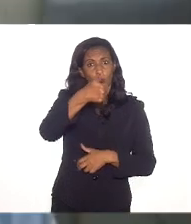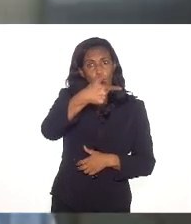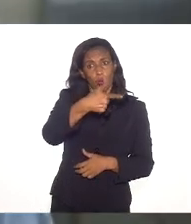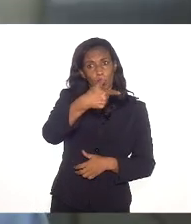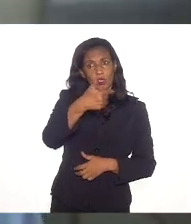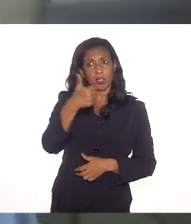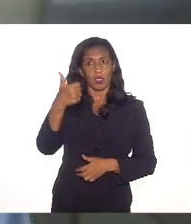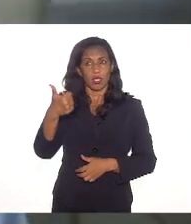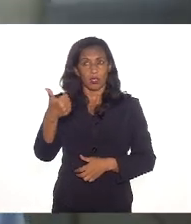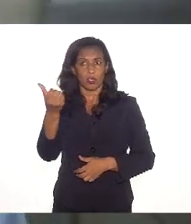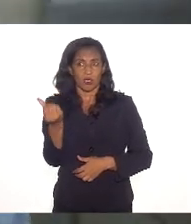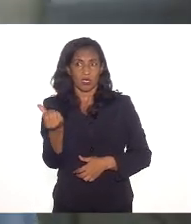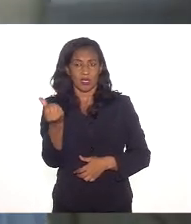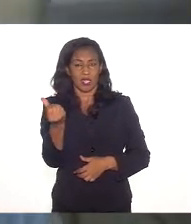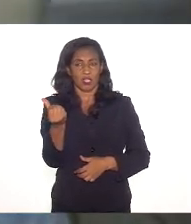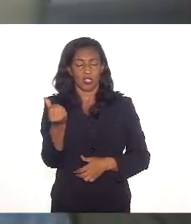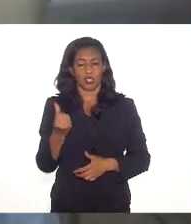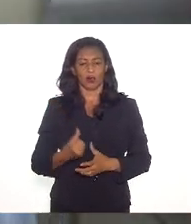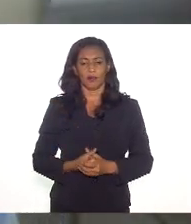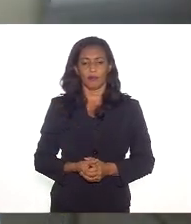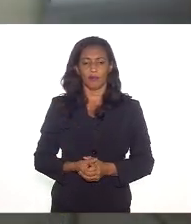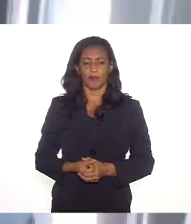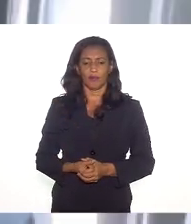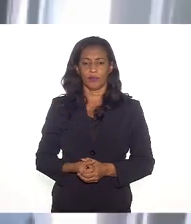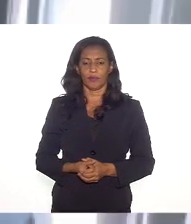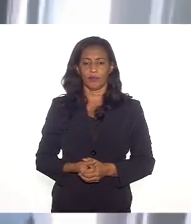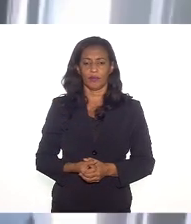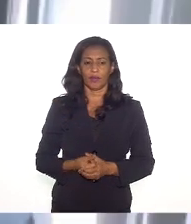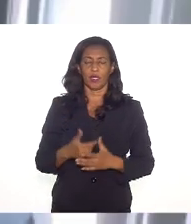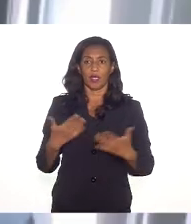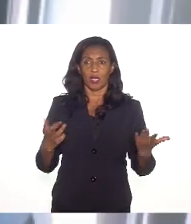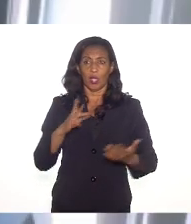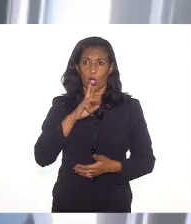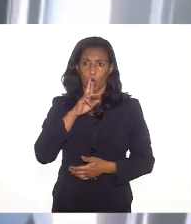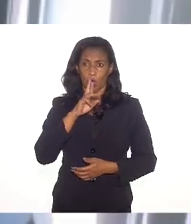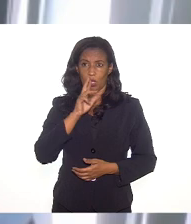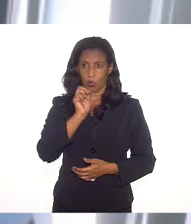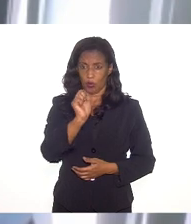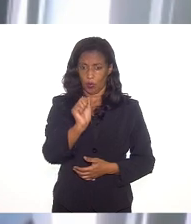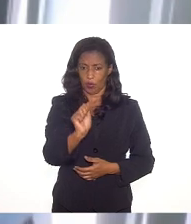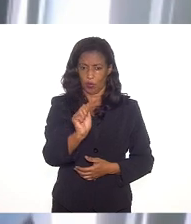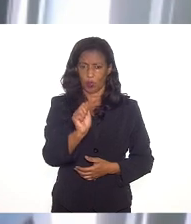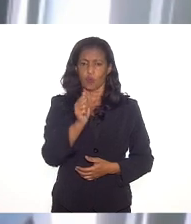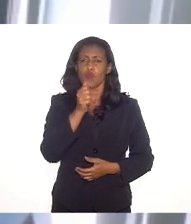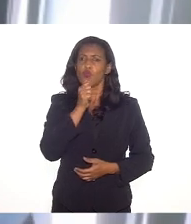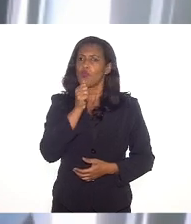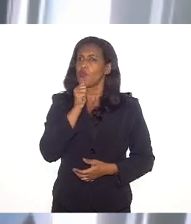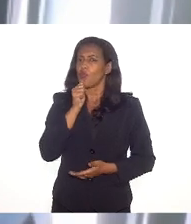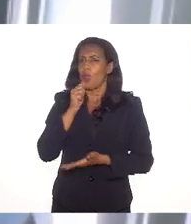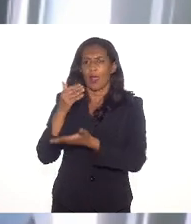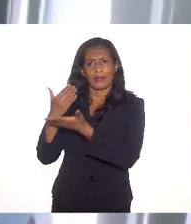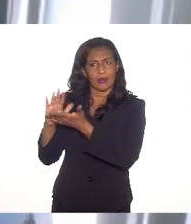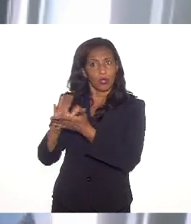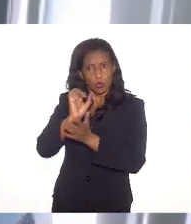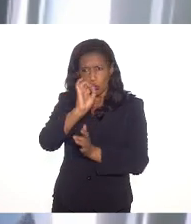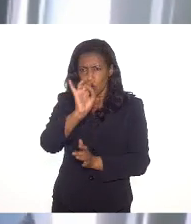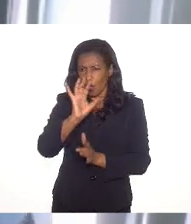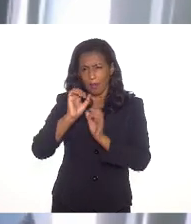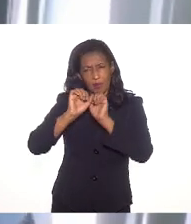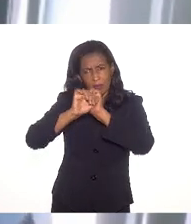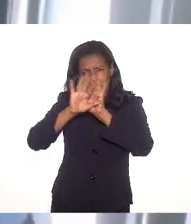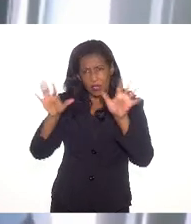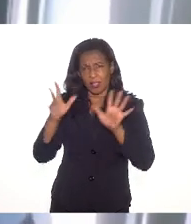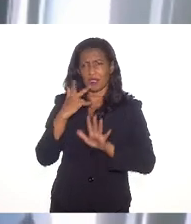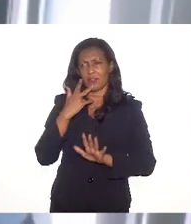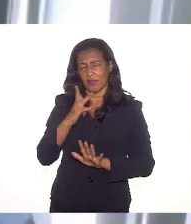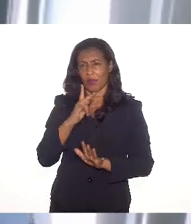Pois os artigos 12 e de 16. E, no caso, o deputado Rodrigo Amorim, não tem nada a ver, só para esclarecer, já que Vossa Excelência